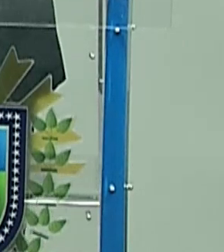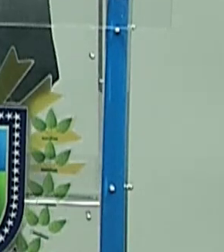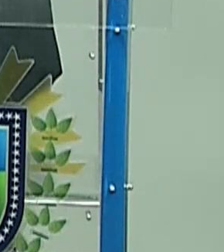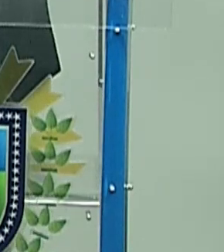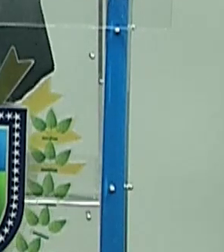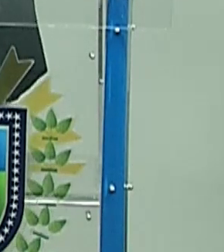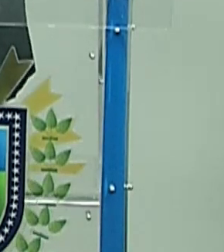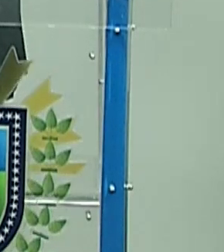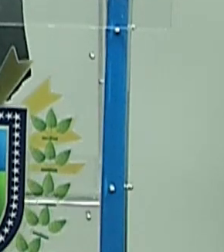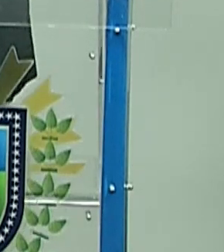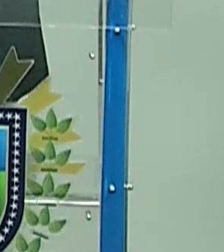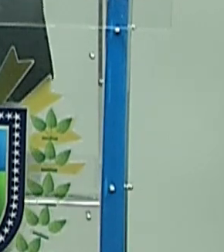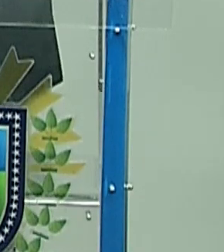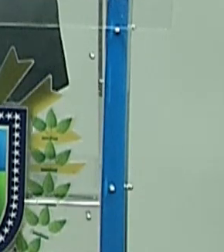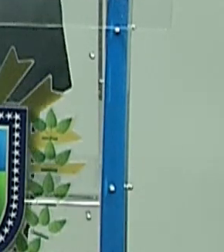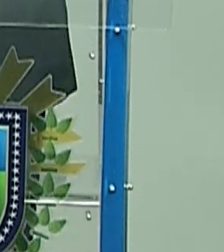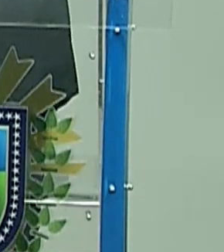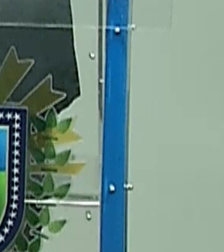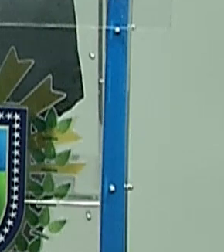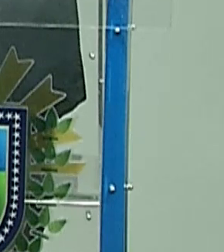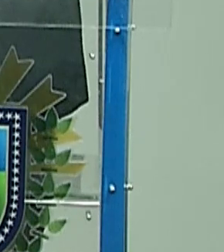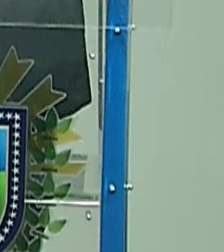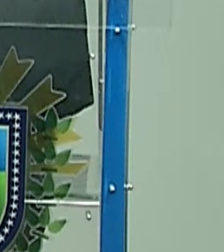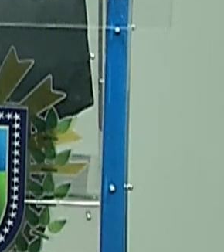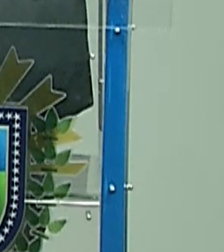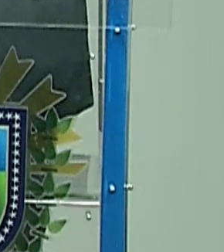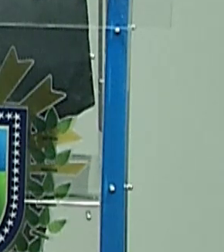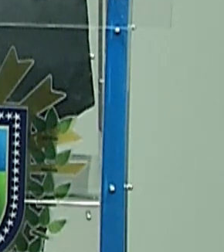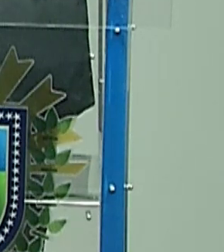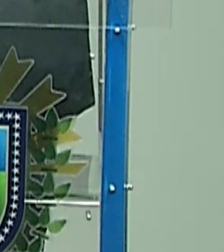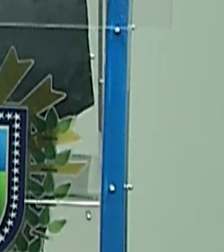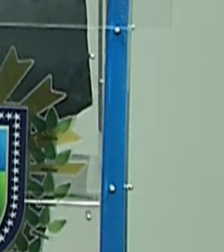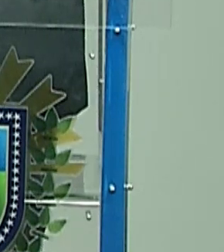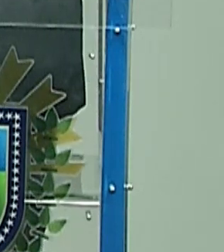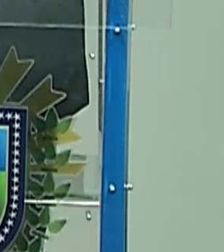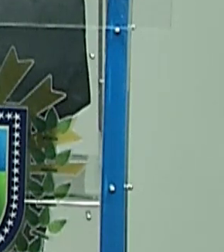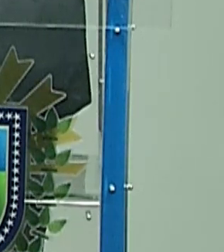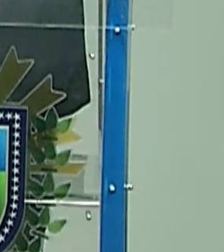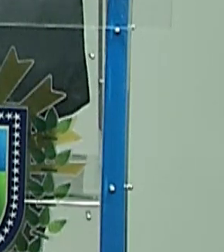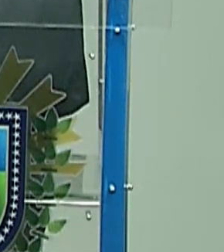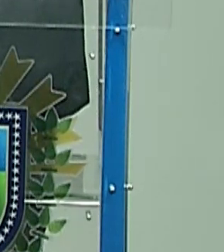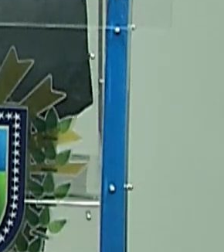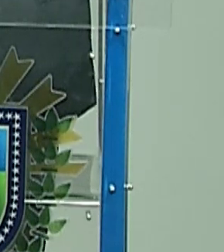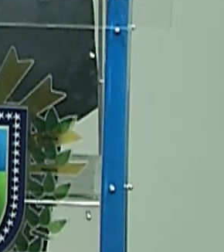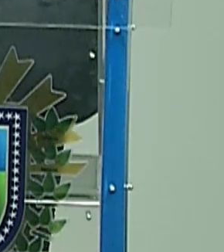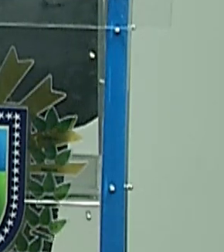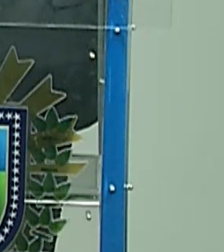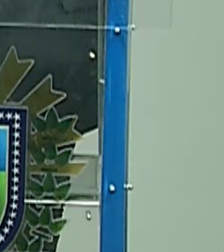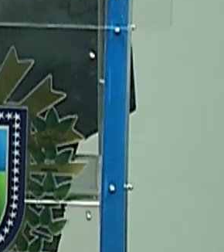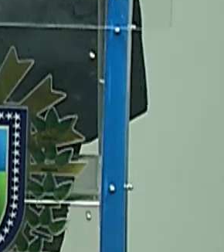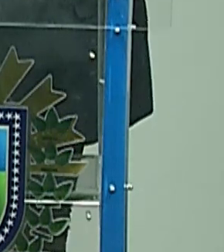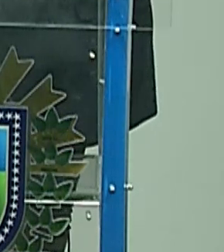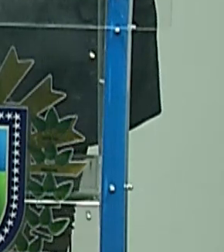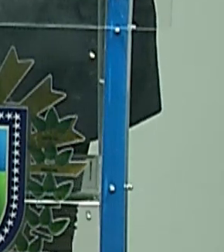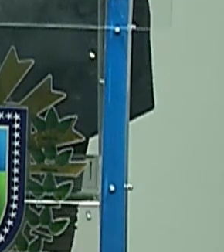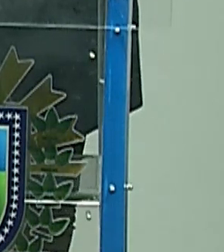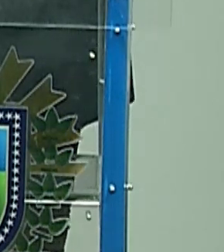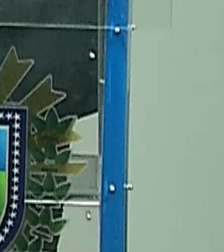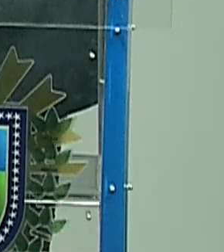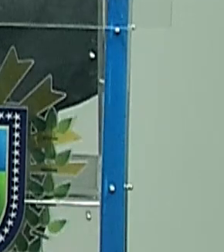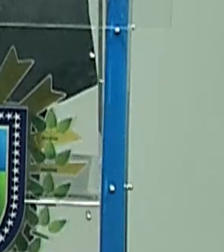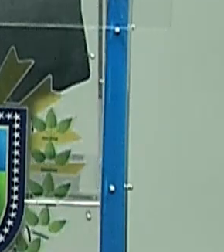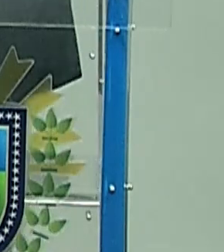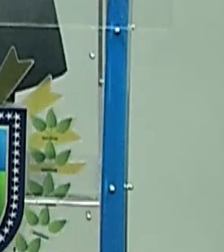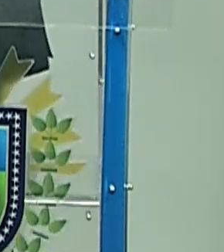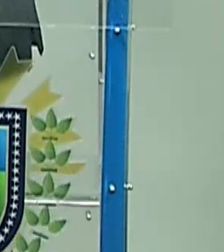Muito bom dia para você, muito obrigado pela sua companhia aqui na Rádio e TV Alemes, agora em sinal aberto. Bom, vamos começar falando